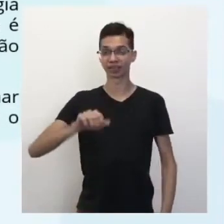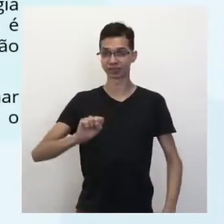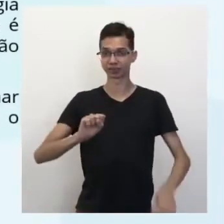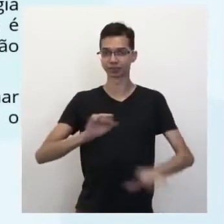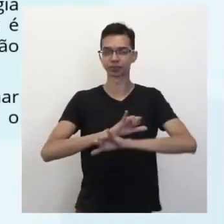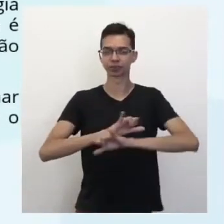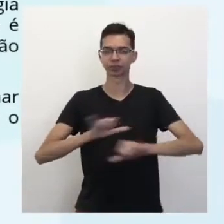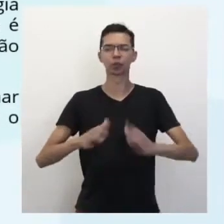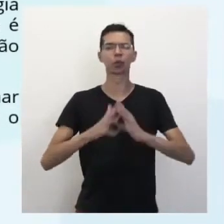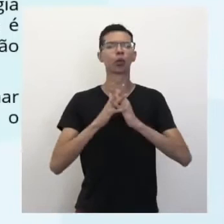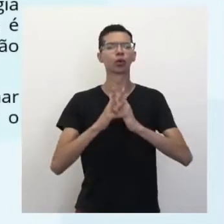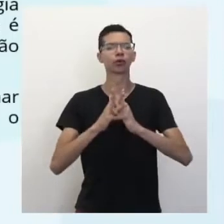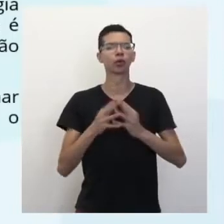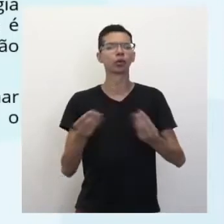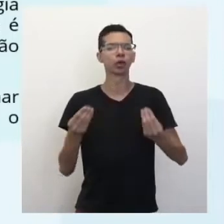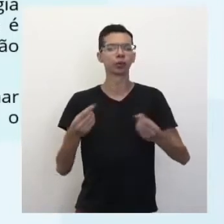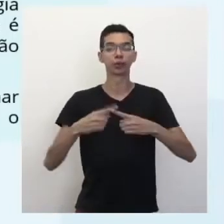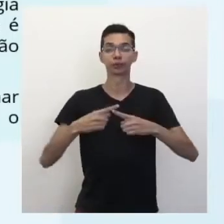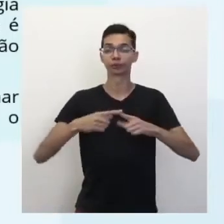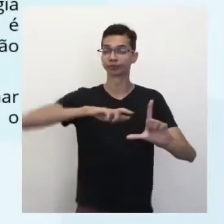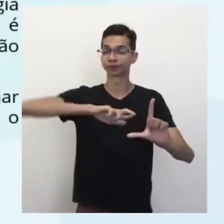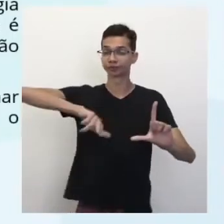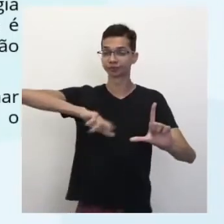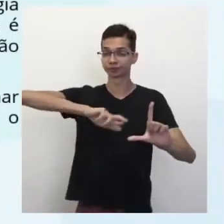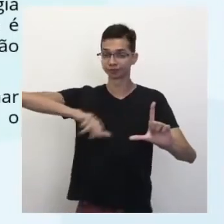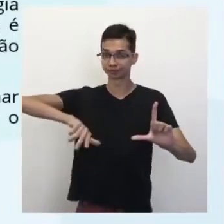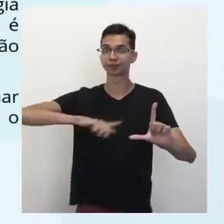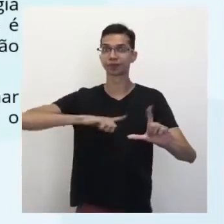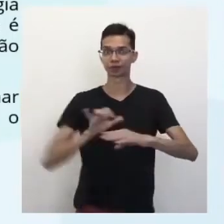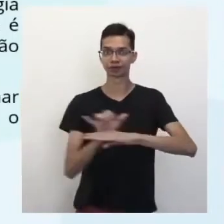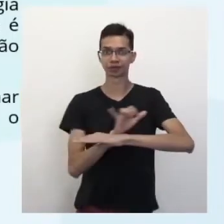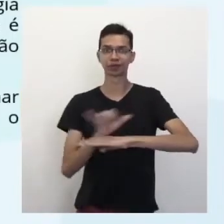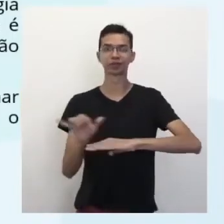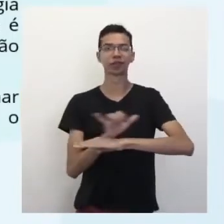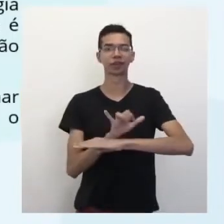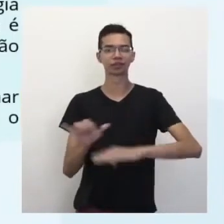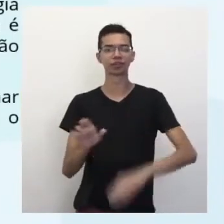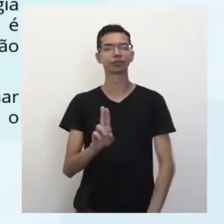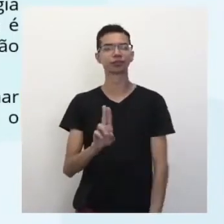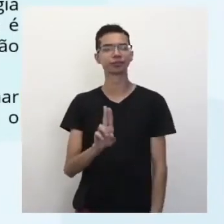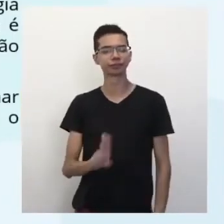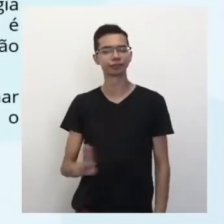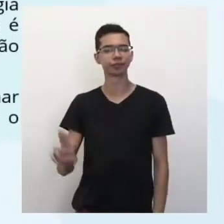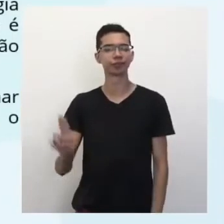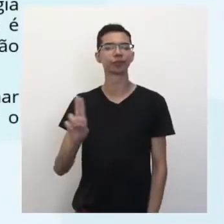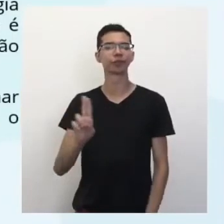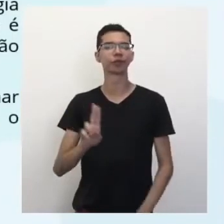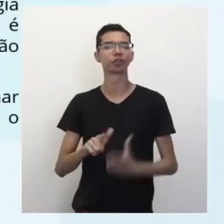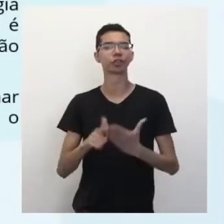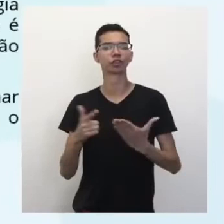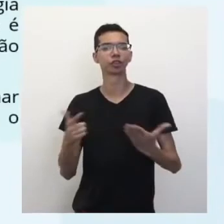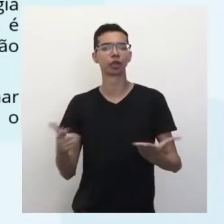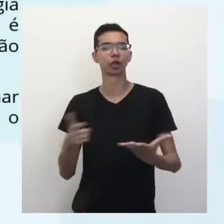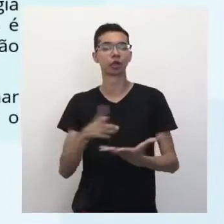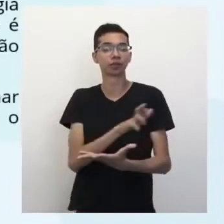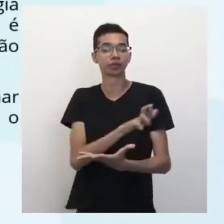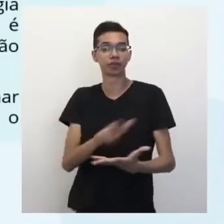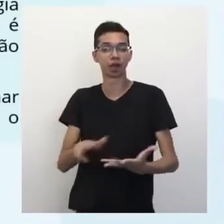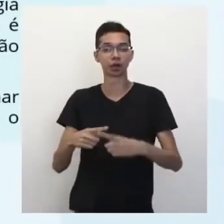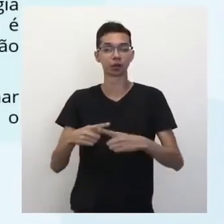informações através de mídias sociais, estratégia adotada por muitos jornais em que a